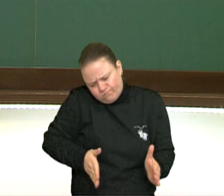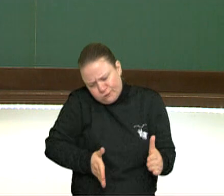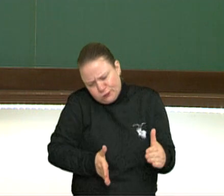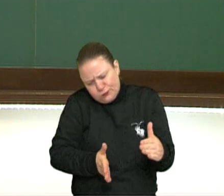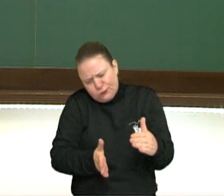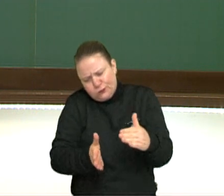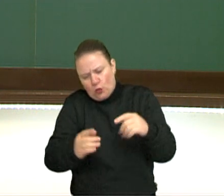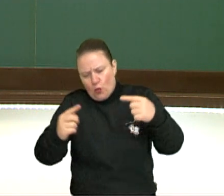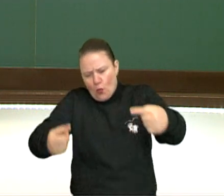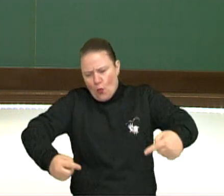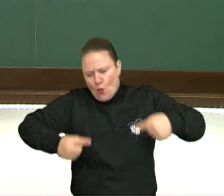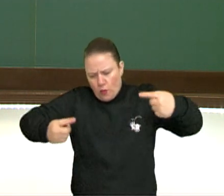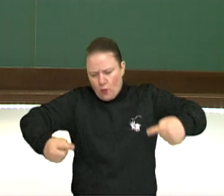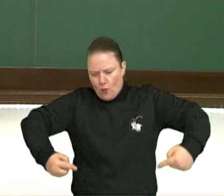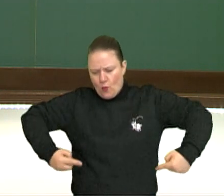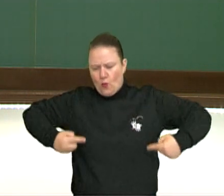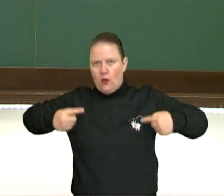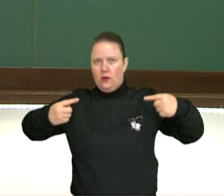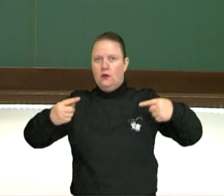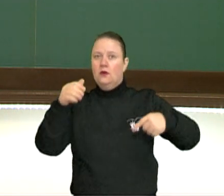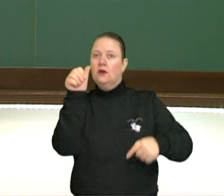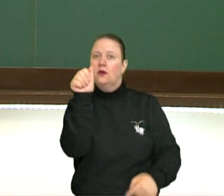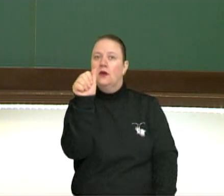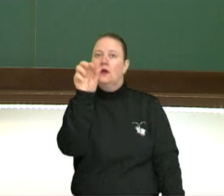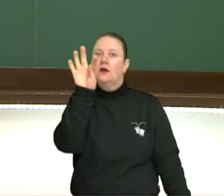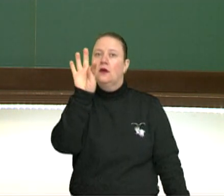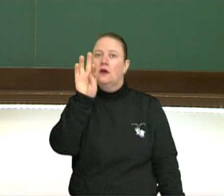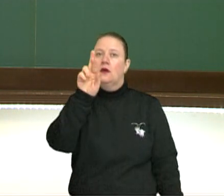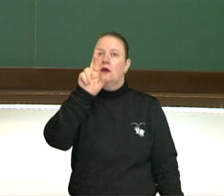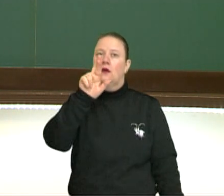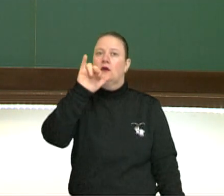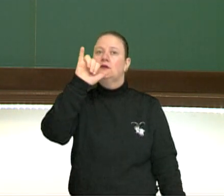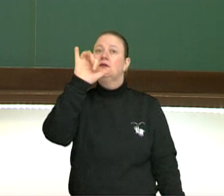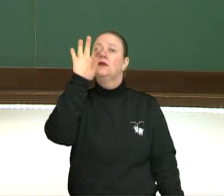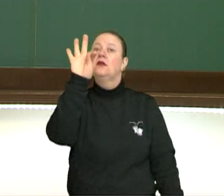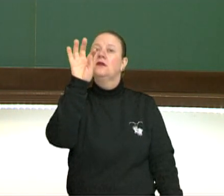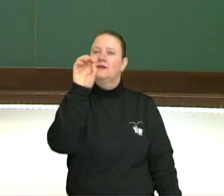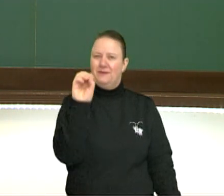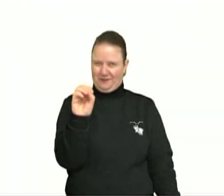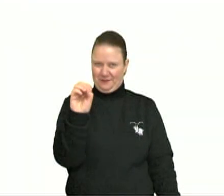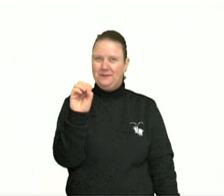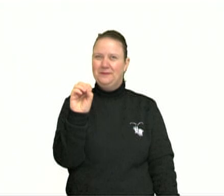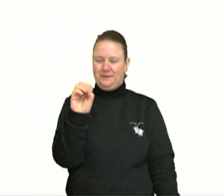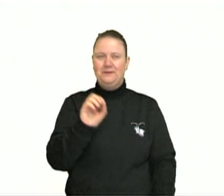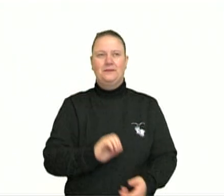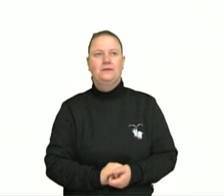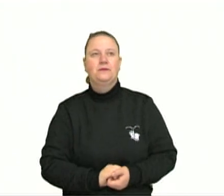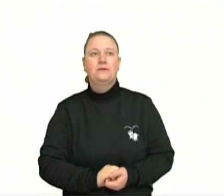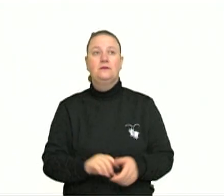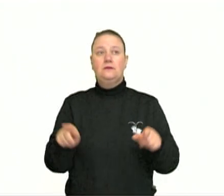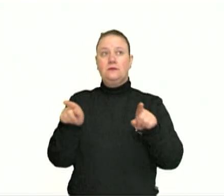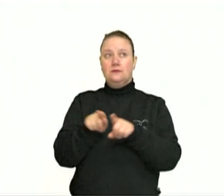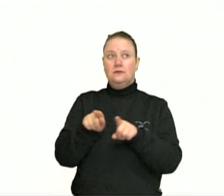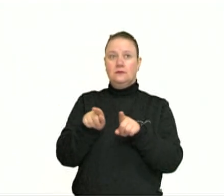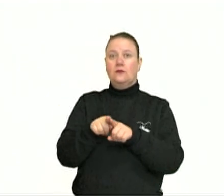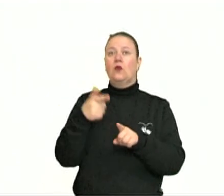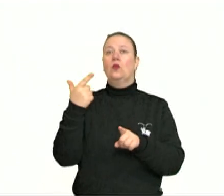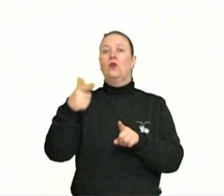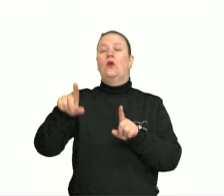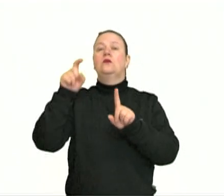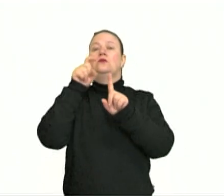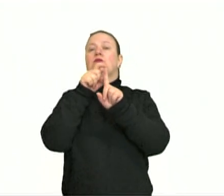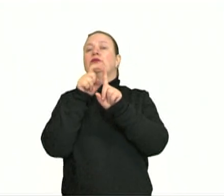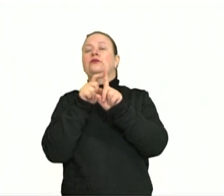atuando e recebendo nomes diferentes, certo? E se você for analisar aqui, nós também temos um outro tipo.